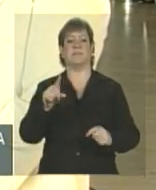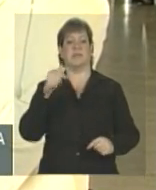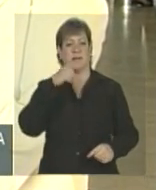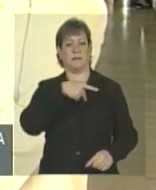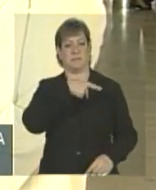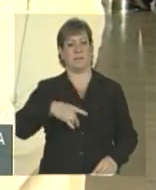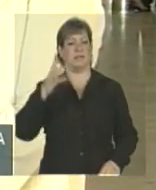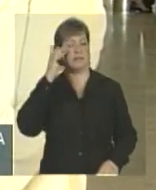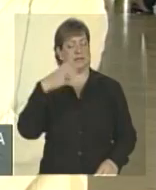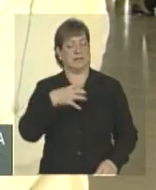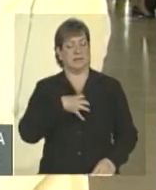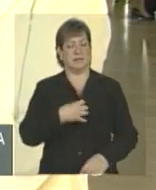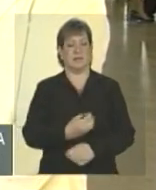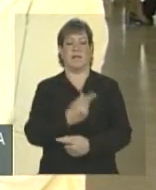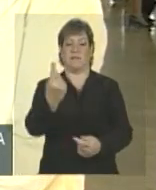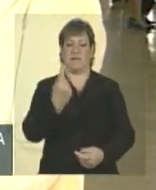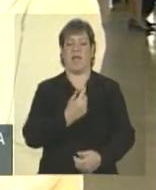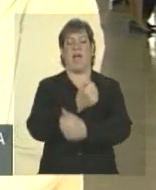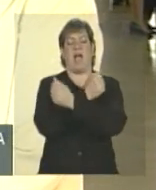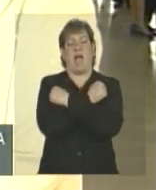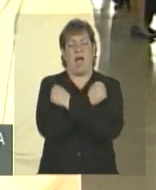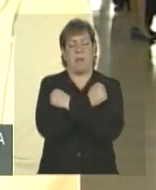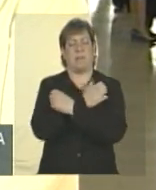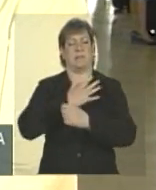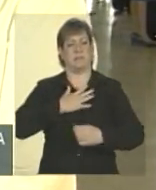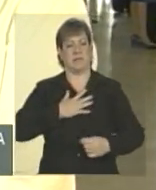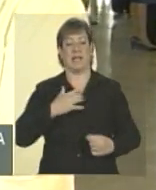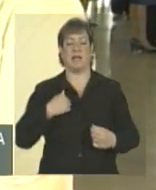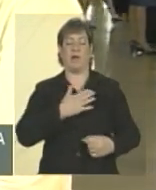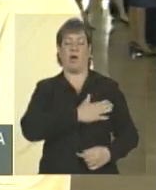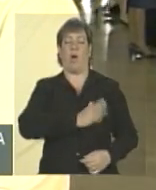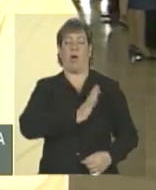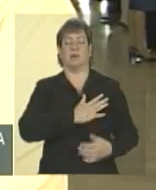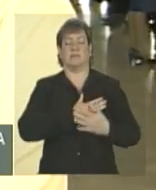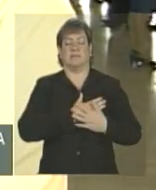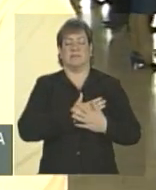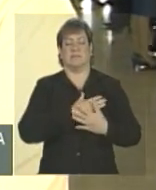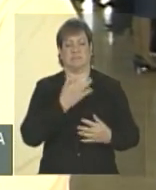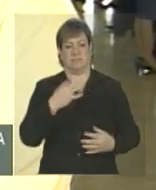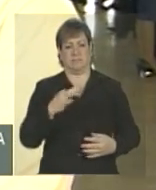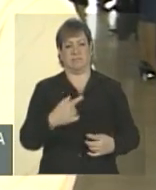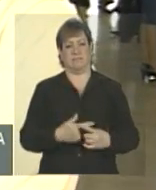e fez questão de me dar um abraço. Isso conforta um pouco, né?